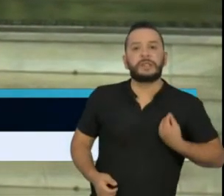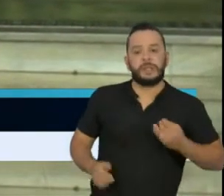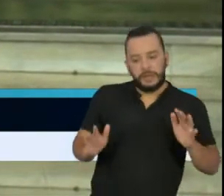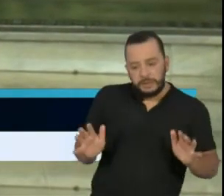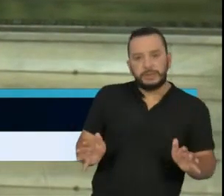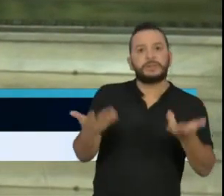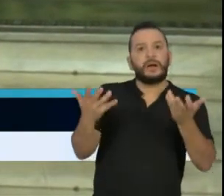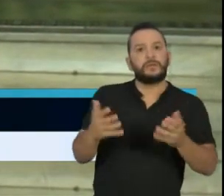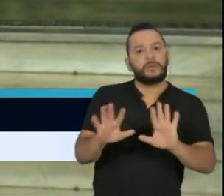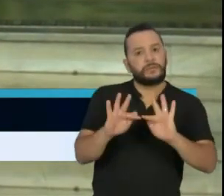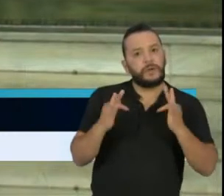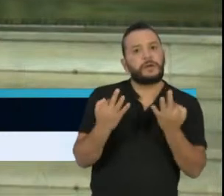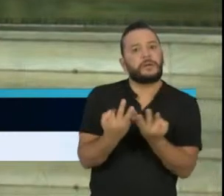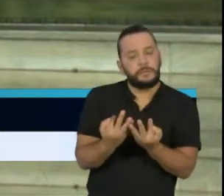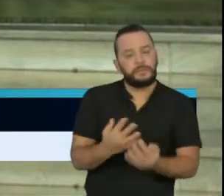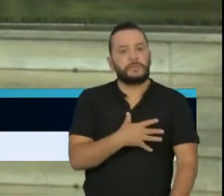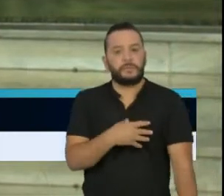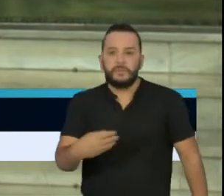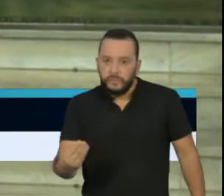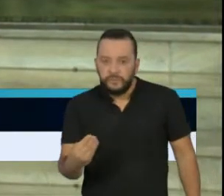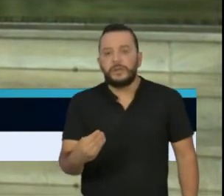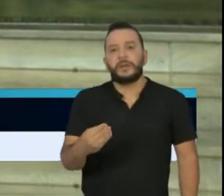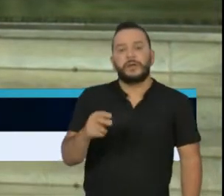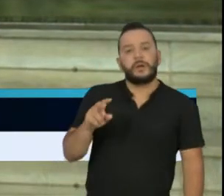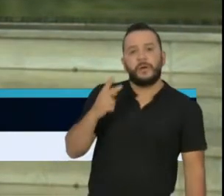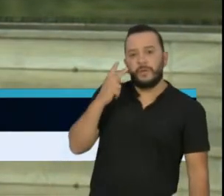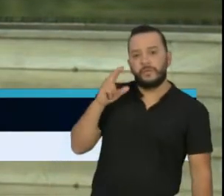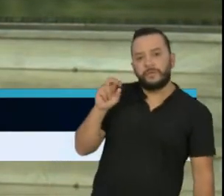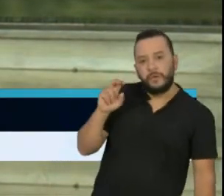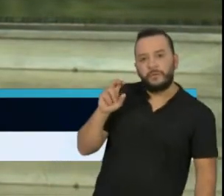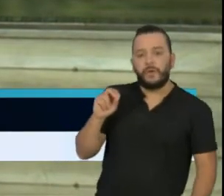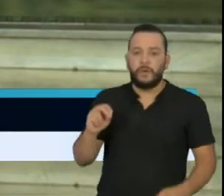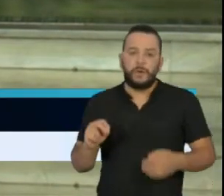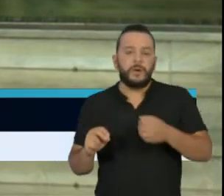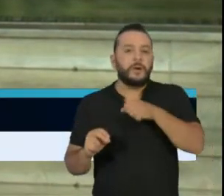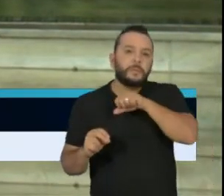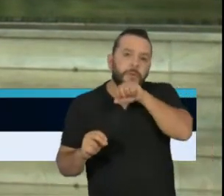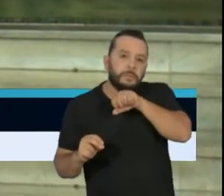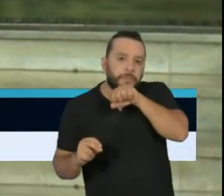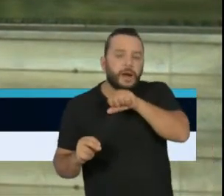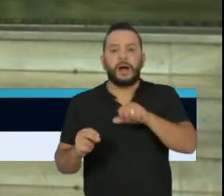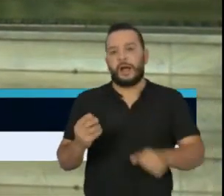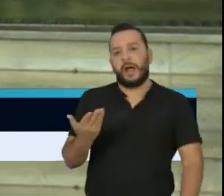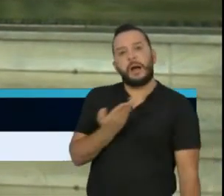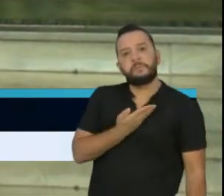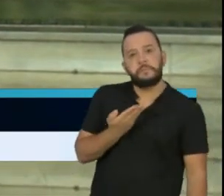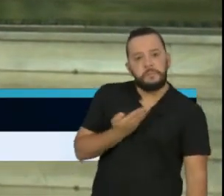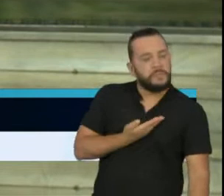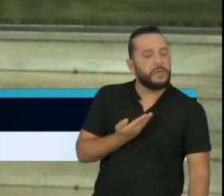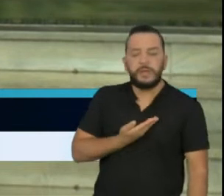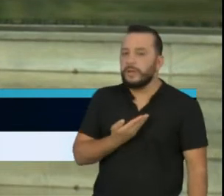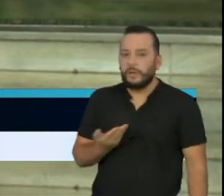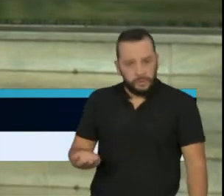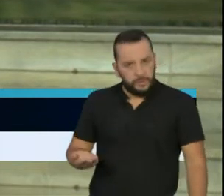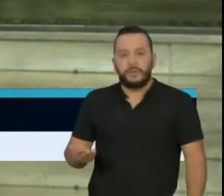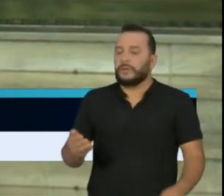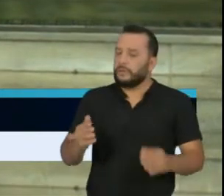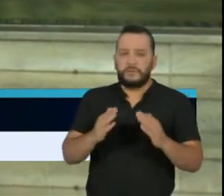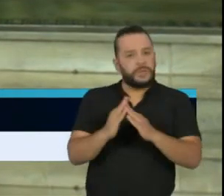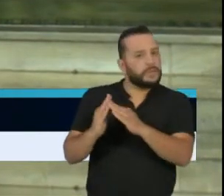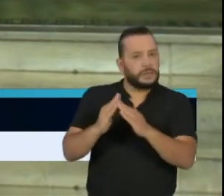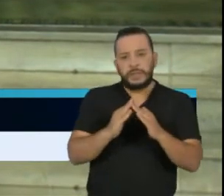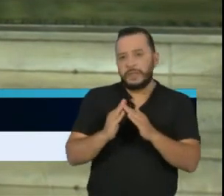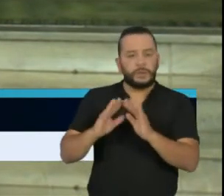seus filhos, dos seus pais, dos seus avós, dos seus parentes, dos seus amigos mais próximos e dos seus